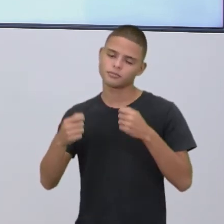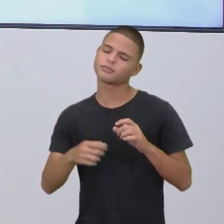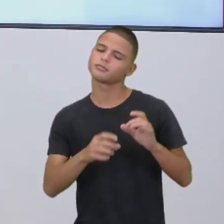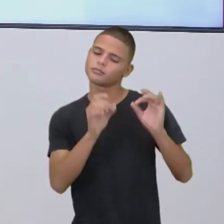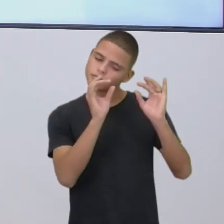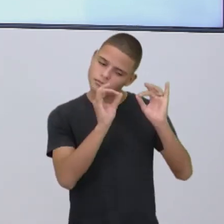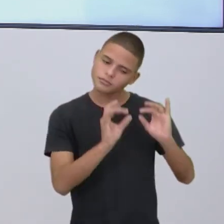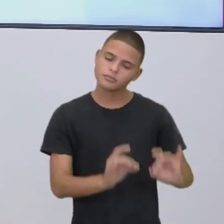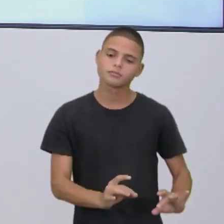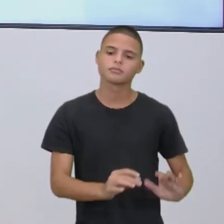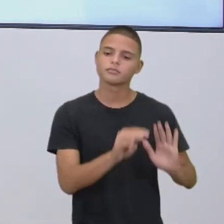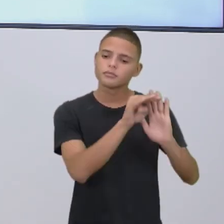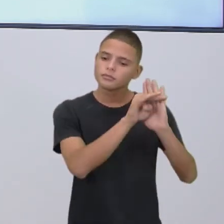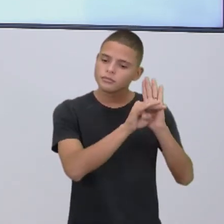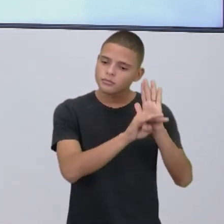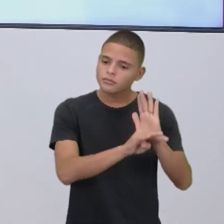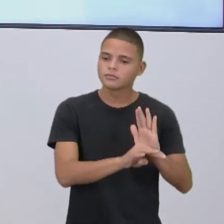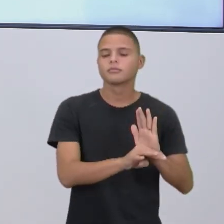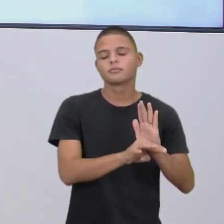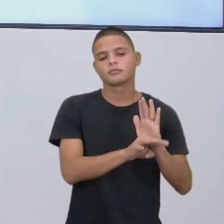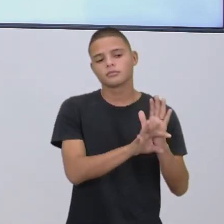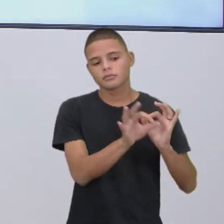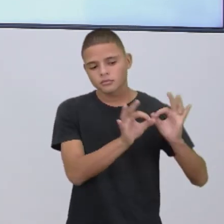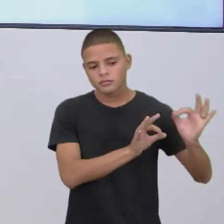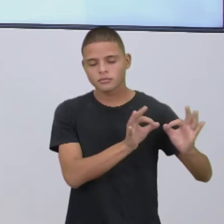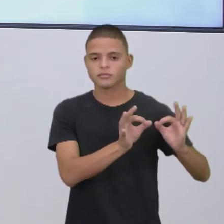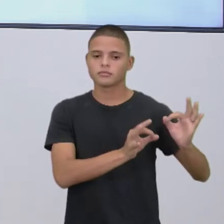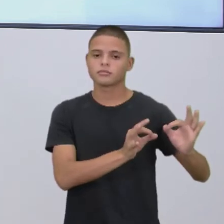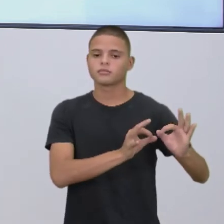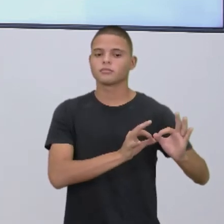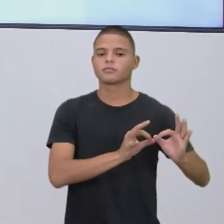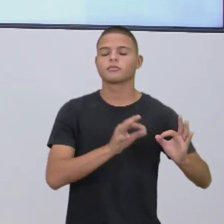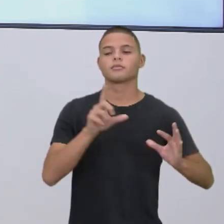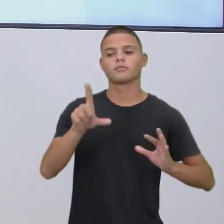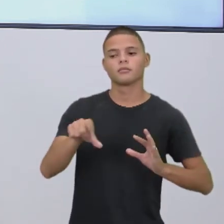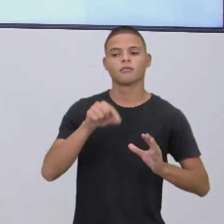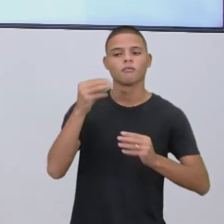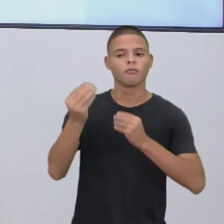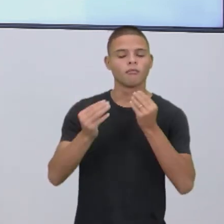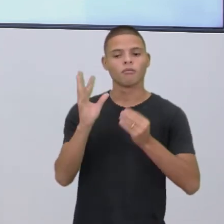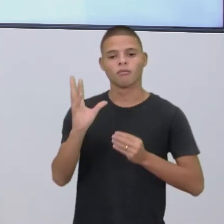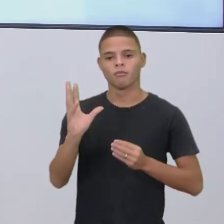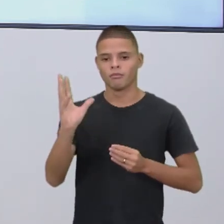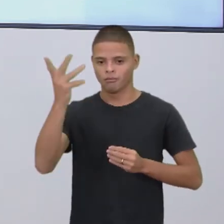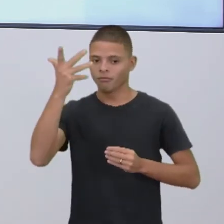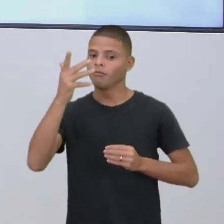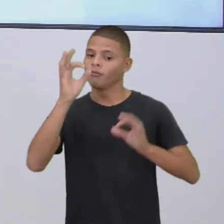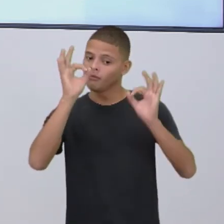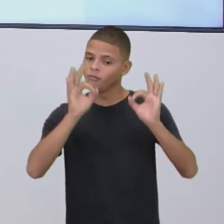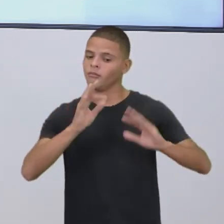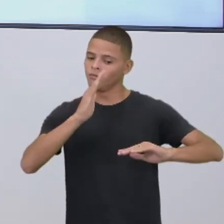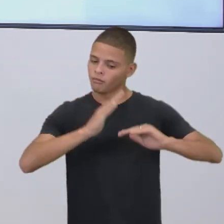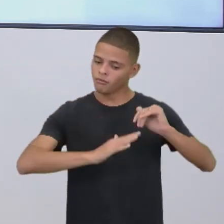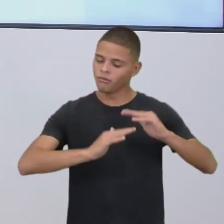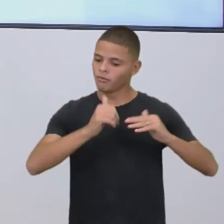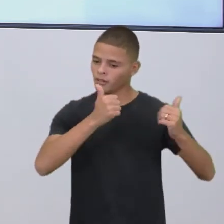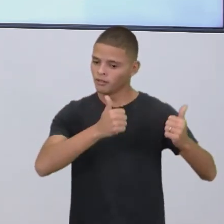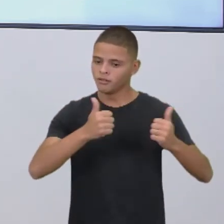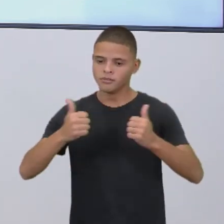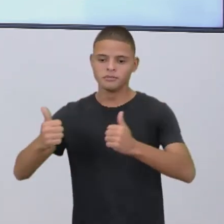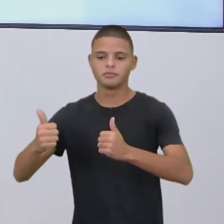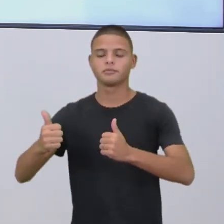critérios, existe todo um processo que determina como que isso é feito com qualidade, né, e